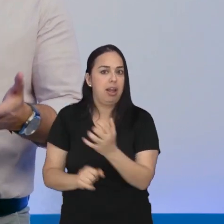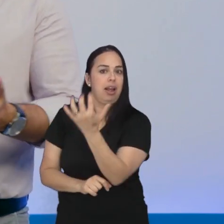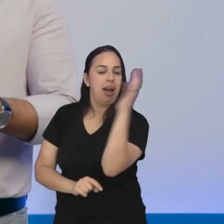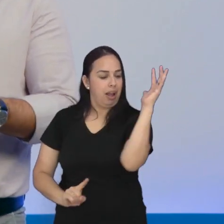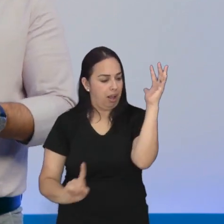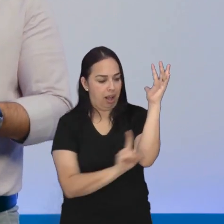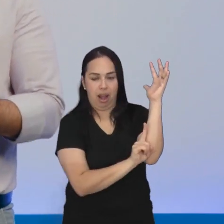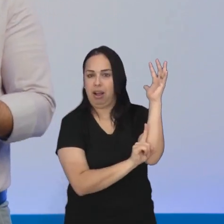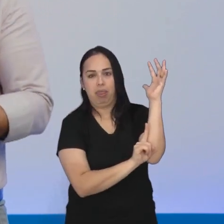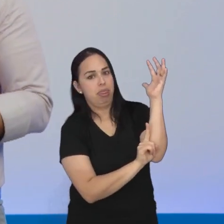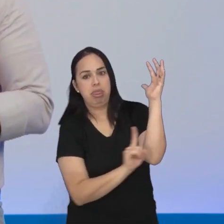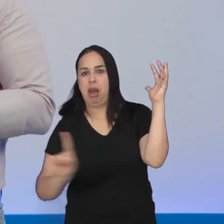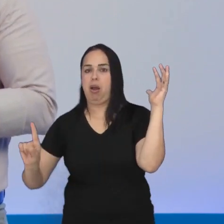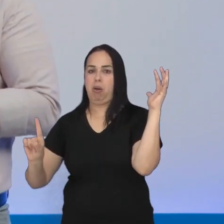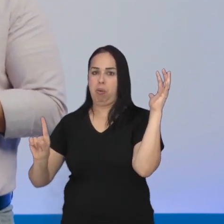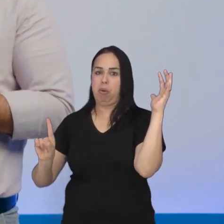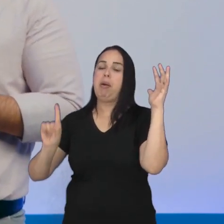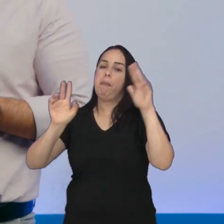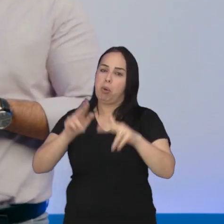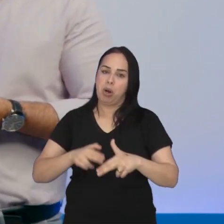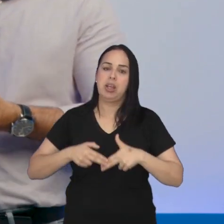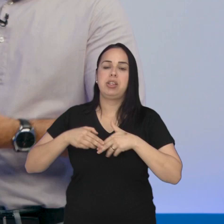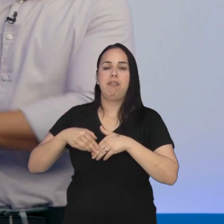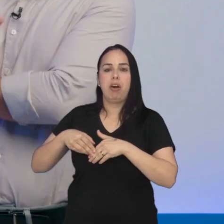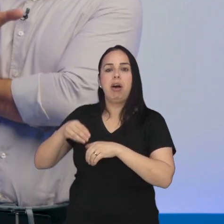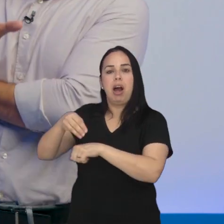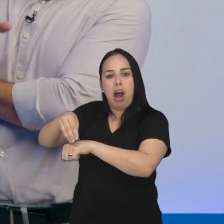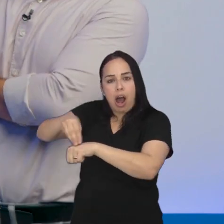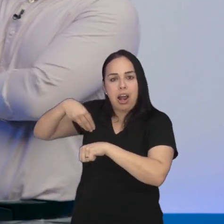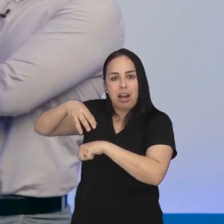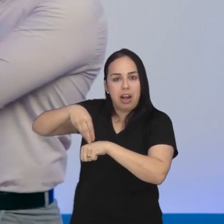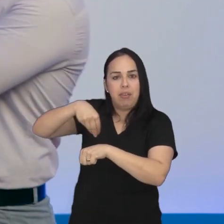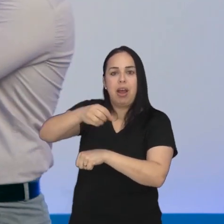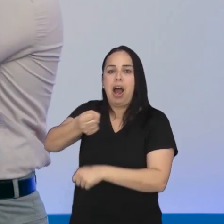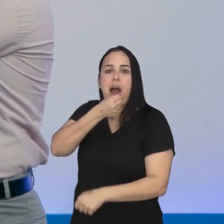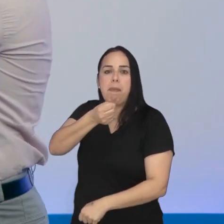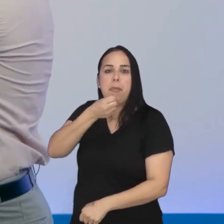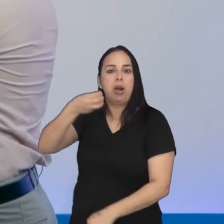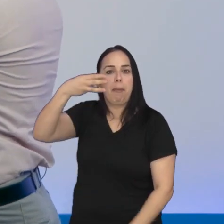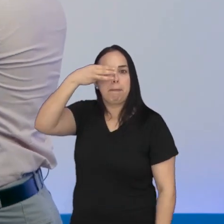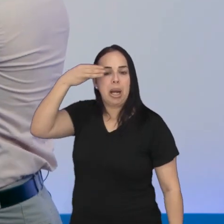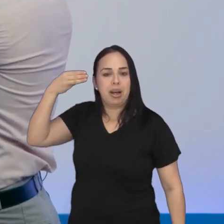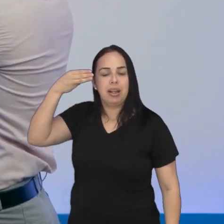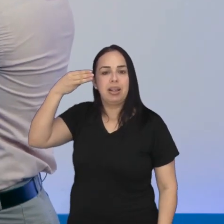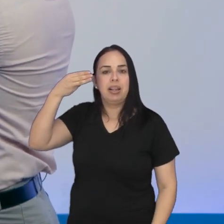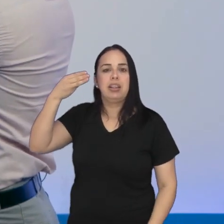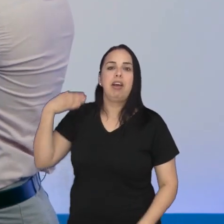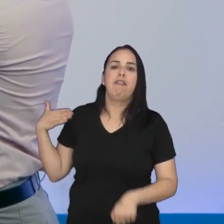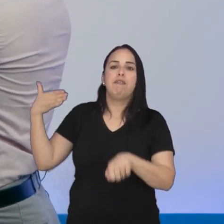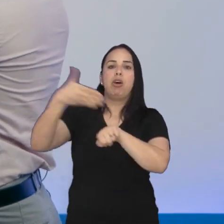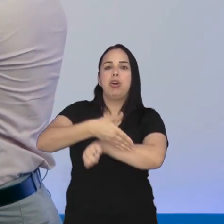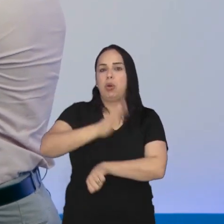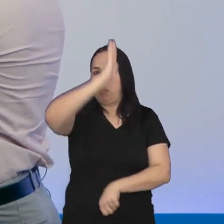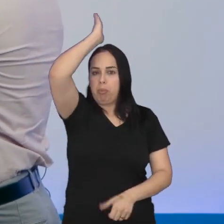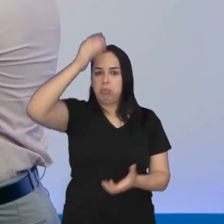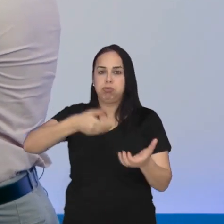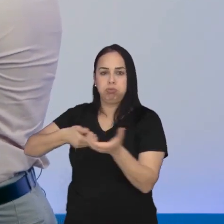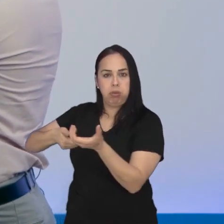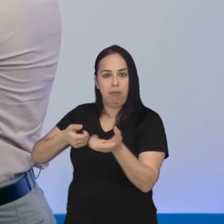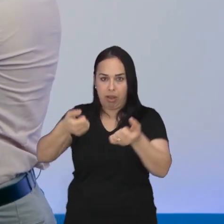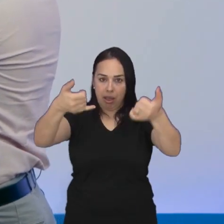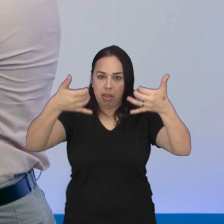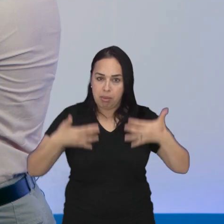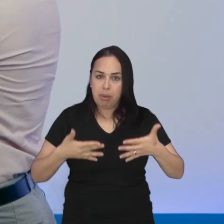ajudar com todas as orientações. Eu vou chamar agora a repórter Marina Lima, que está lá no Corpo de Bombeiros, não é isso? Marina, boa tarde, conta